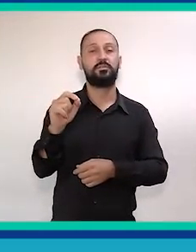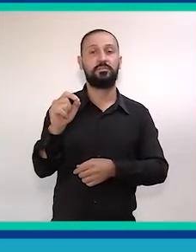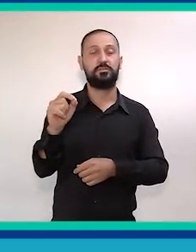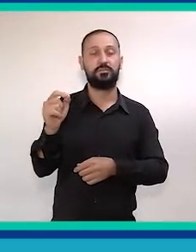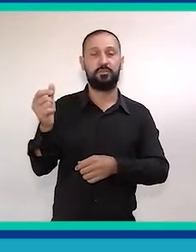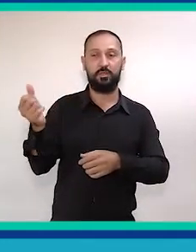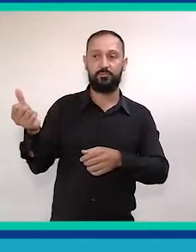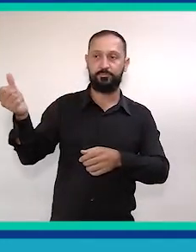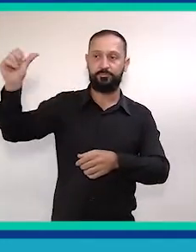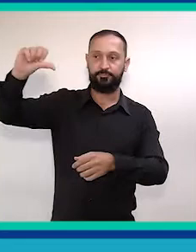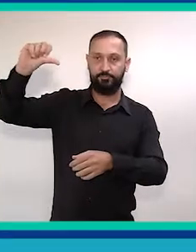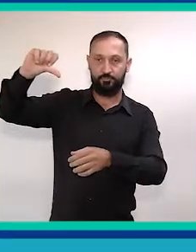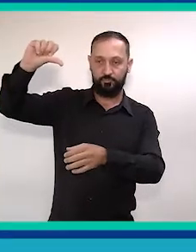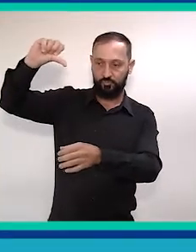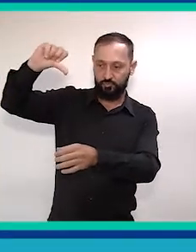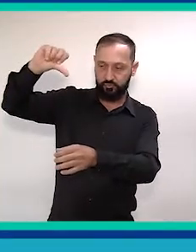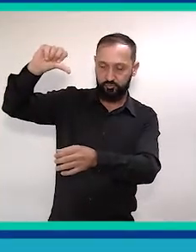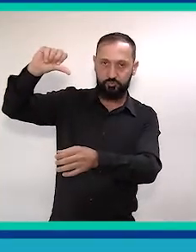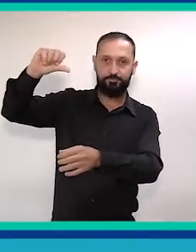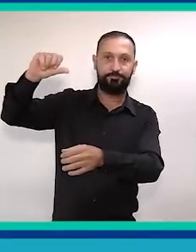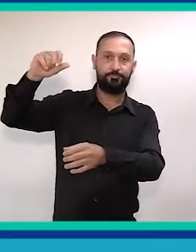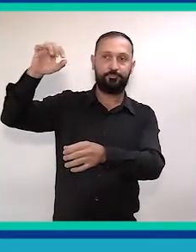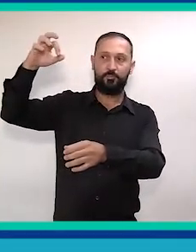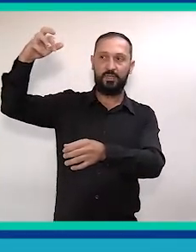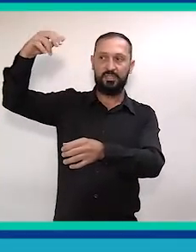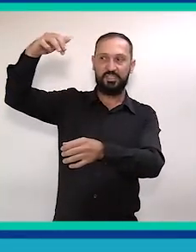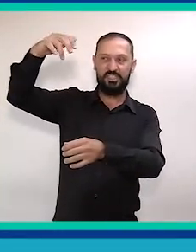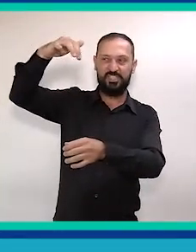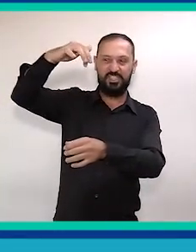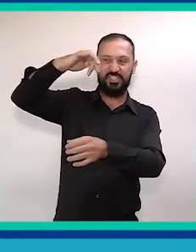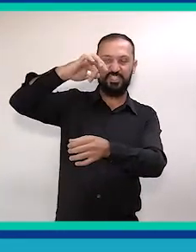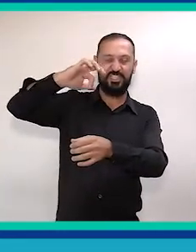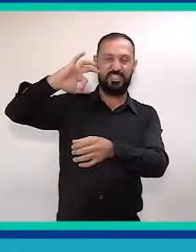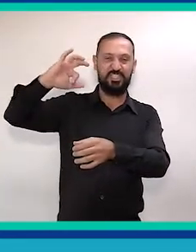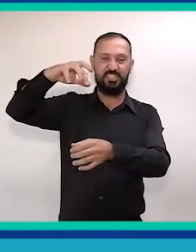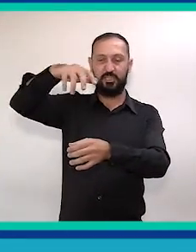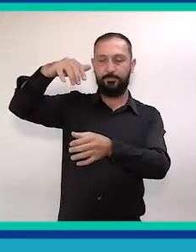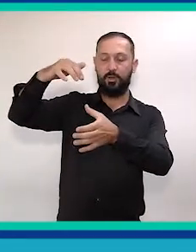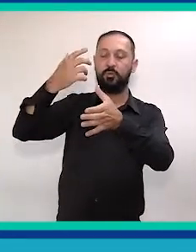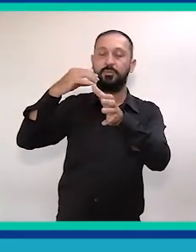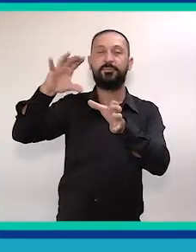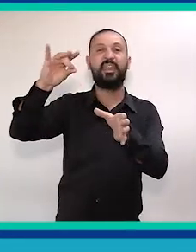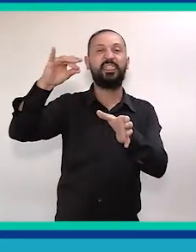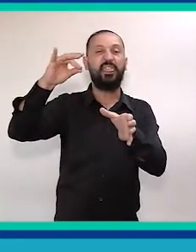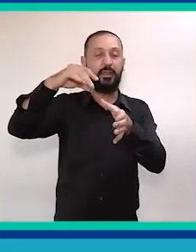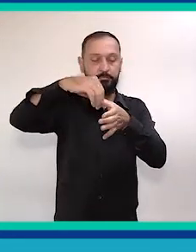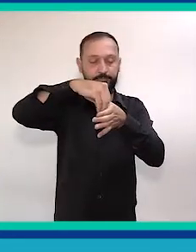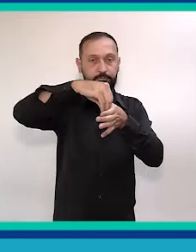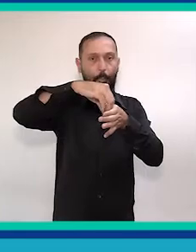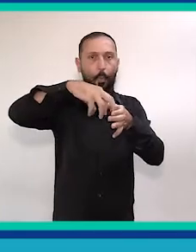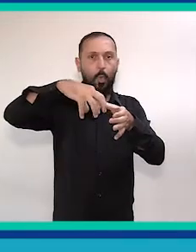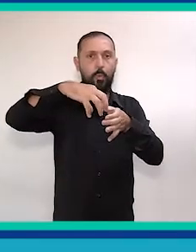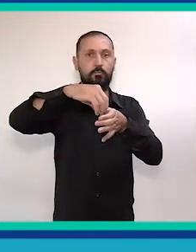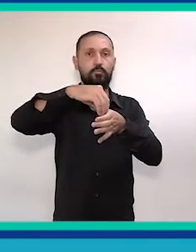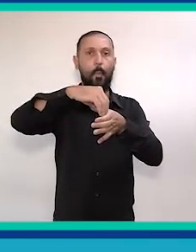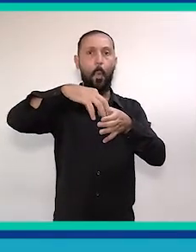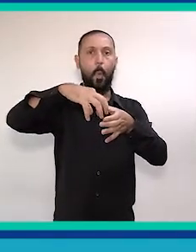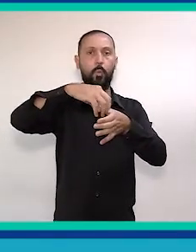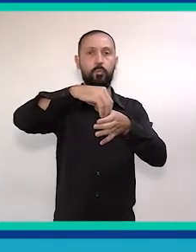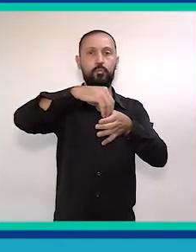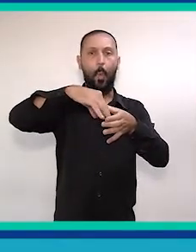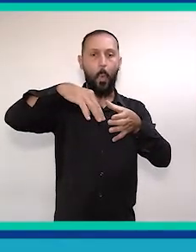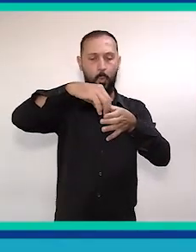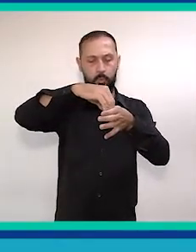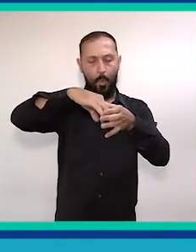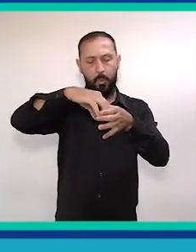quantidade desse reagente, da acetonitrila, que a gente adiciona na nossa amostra para conseguir remover, que a gente